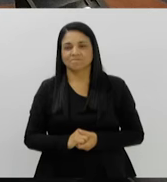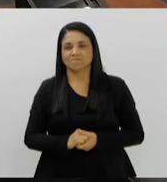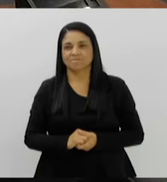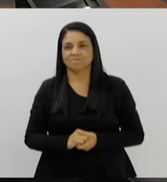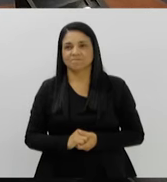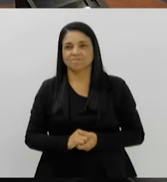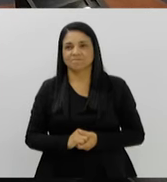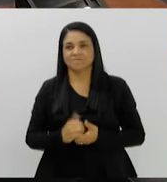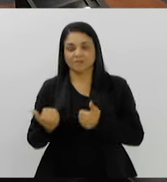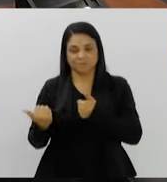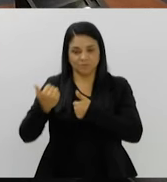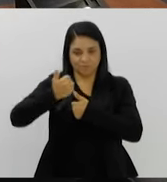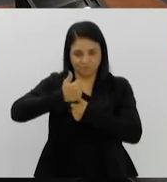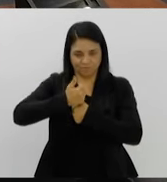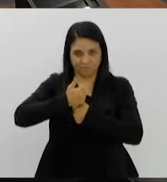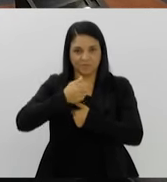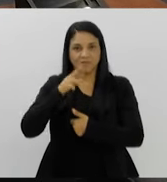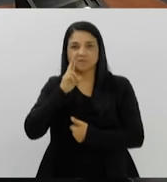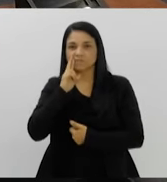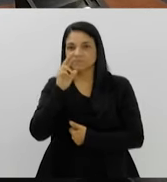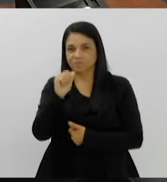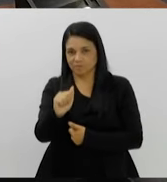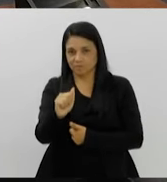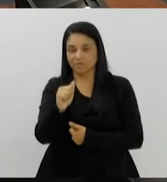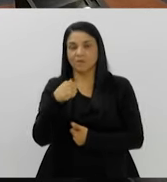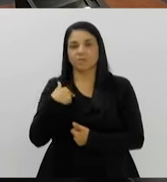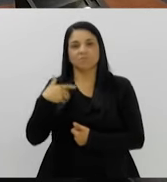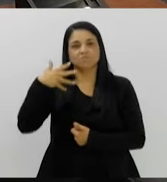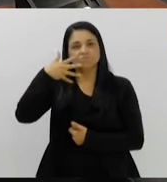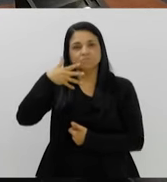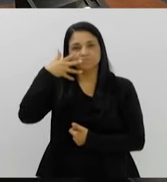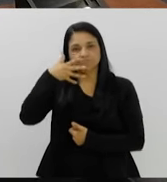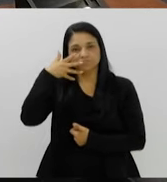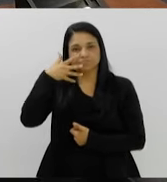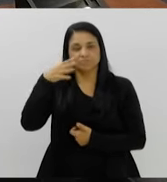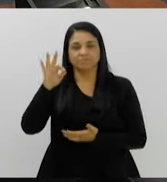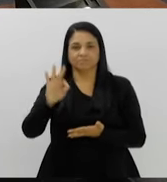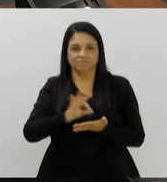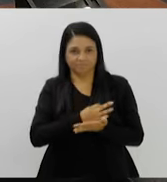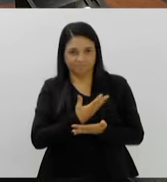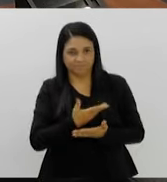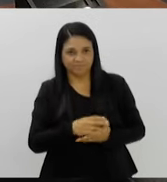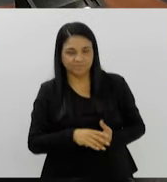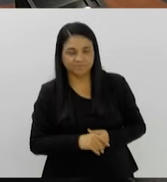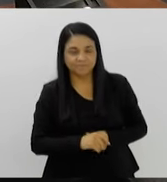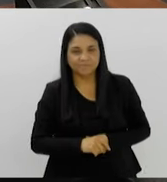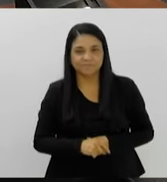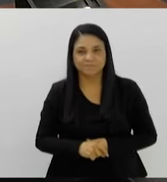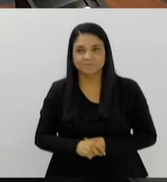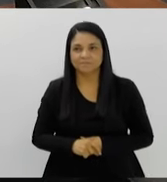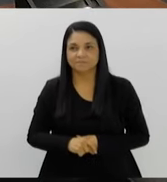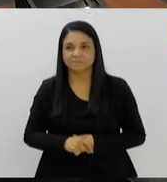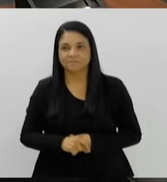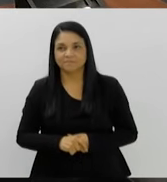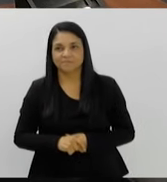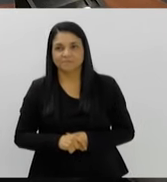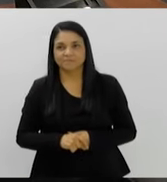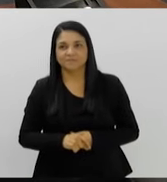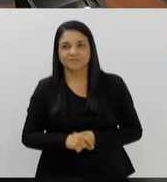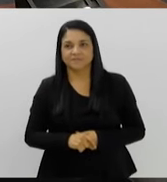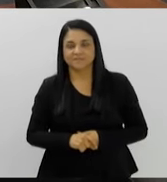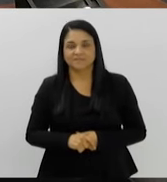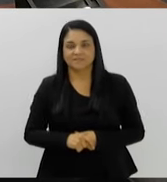Rodrigo para assumir presidência que eu vou sou o próximo orador inscrito esquecemos do Pedro Paulo que defendeu a saidinha